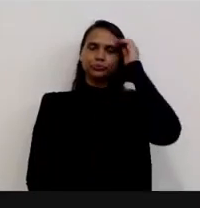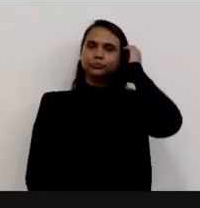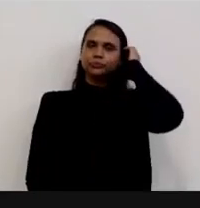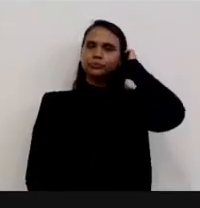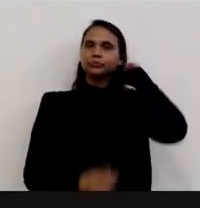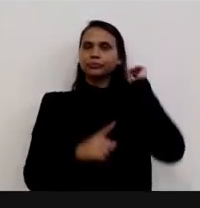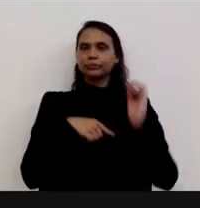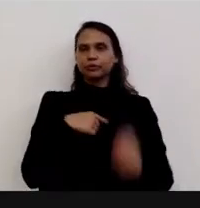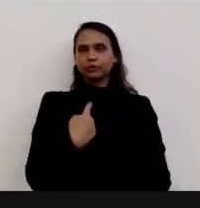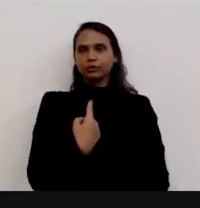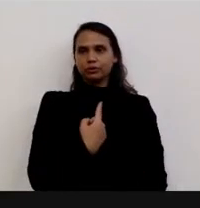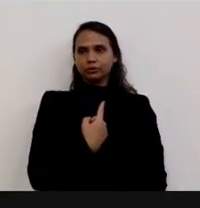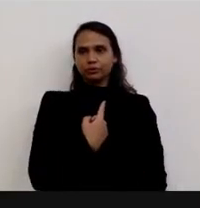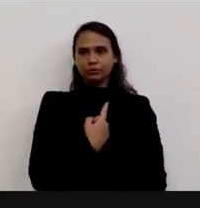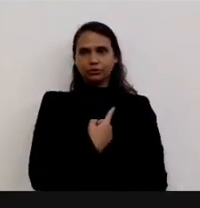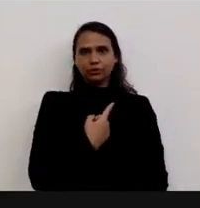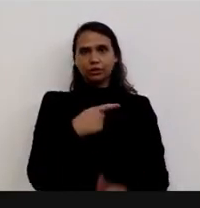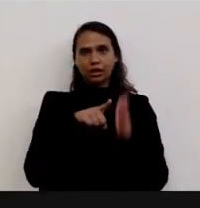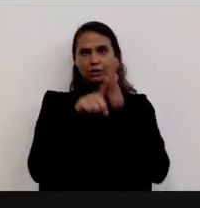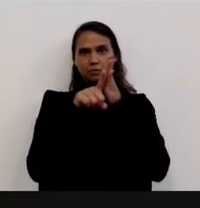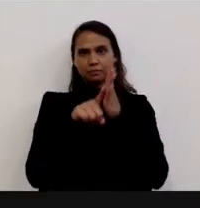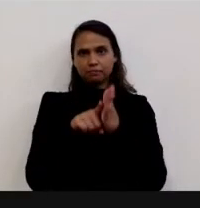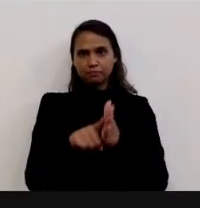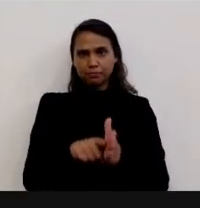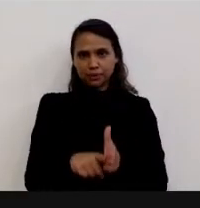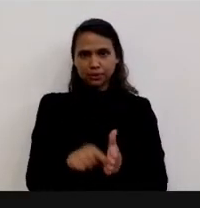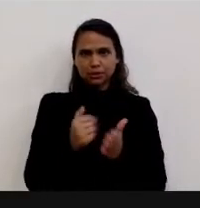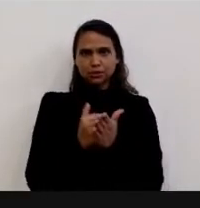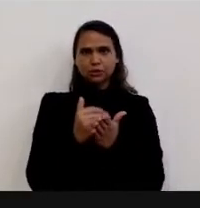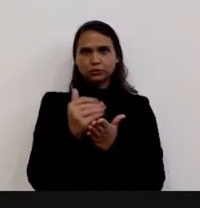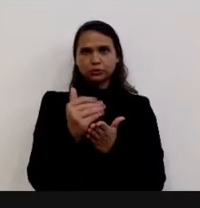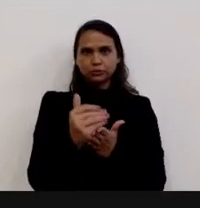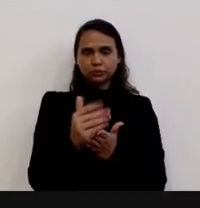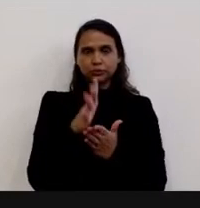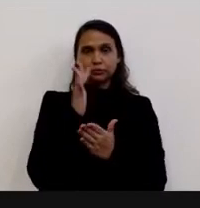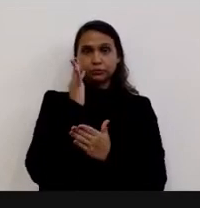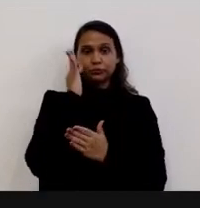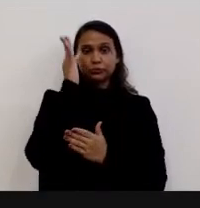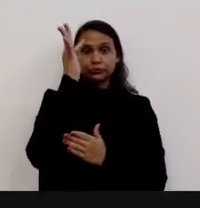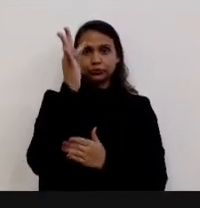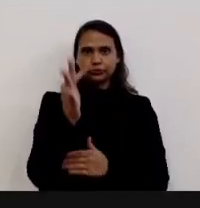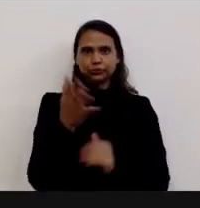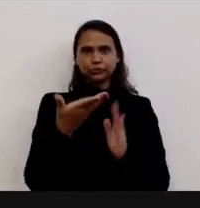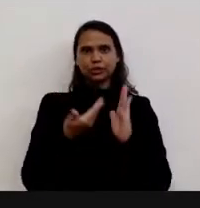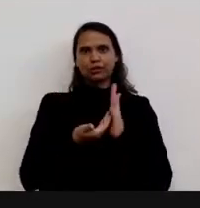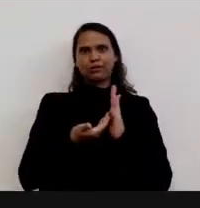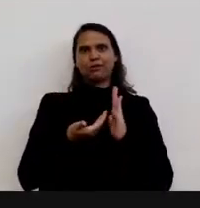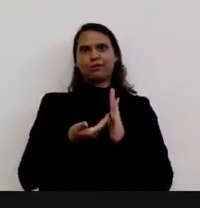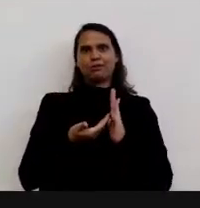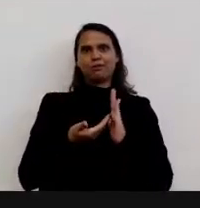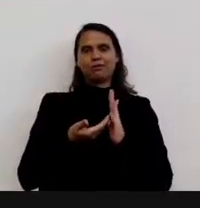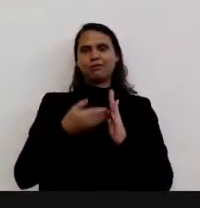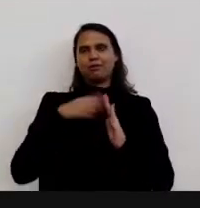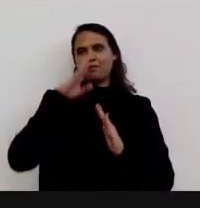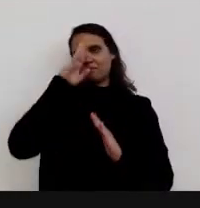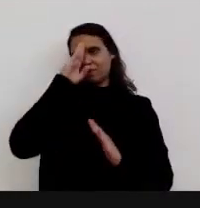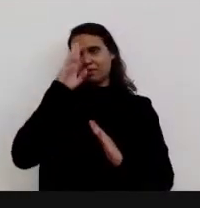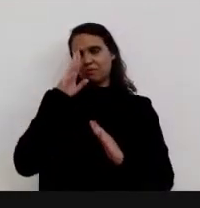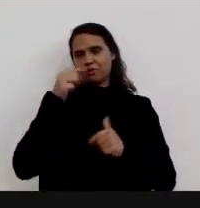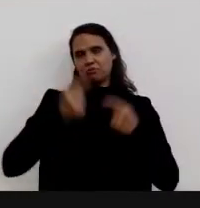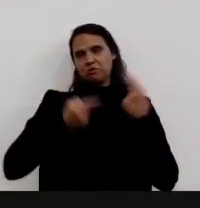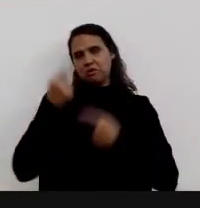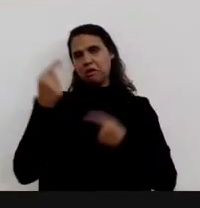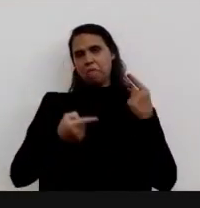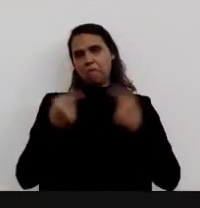Nossa questão aí de pesquisa, né, foi a partir da visão de futuro da Câmara, né, que pretende ser um centro de debates